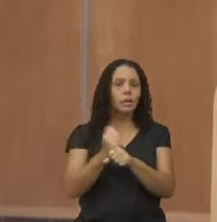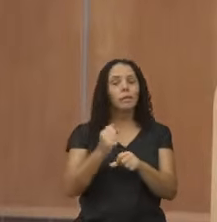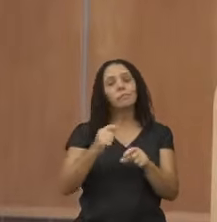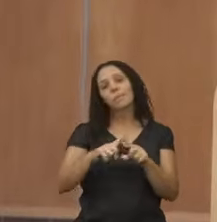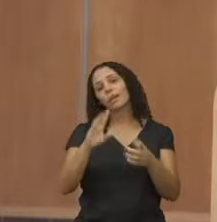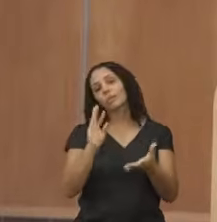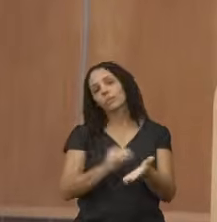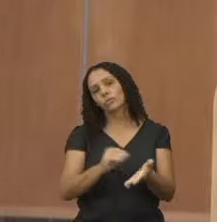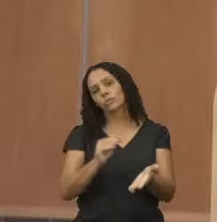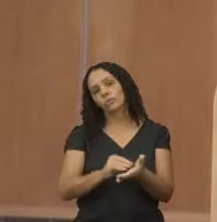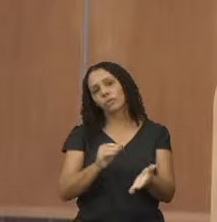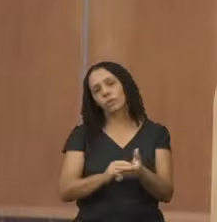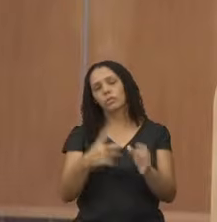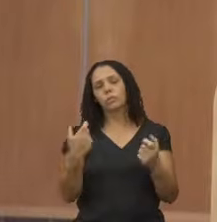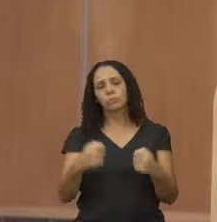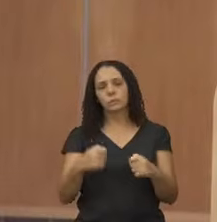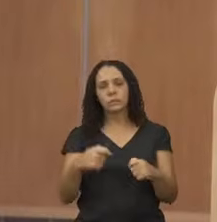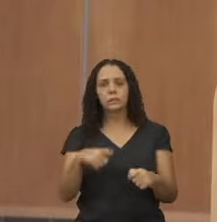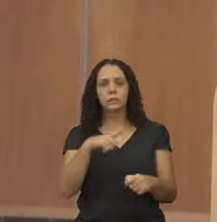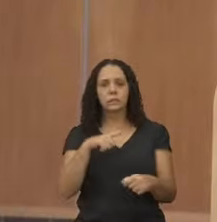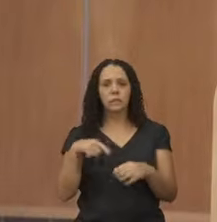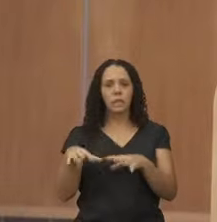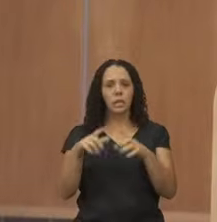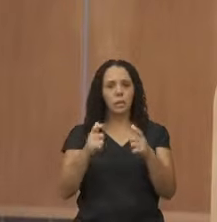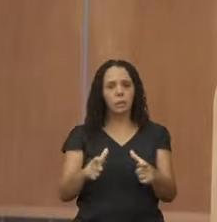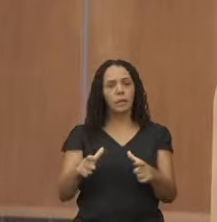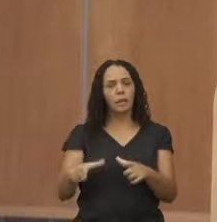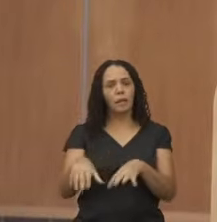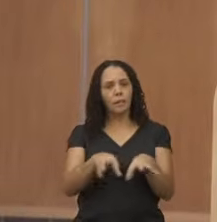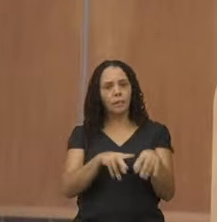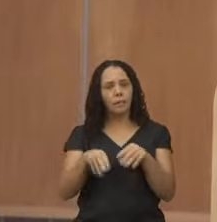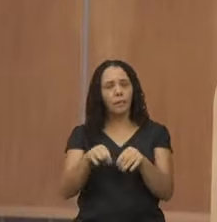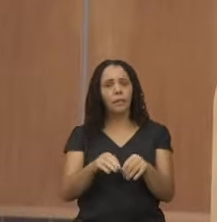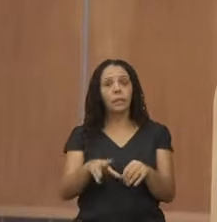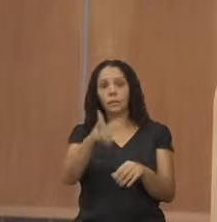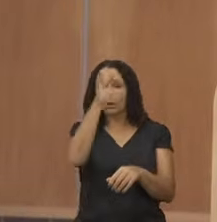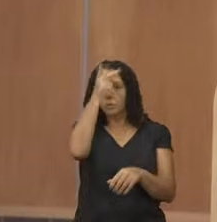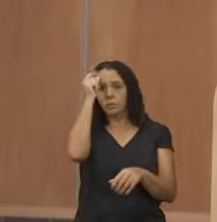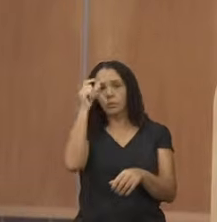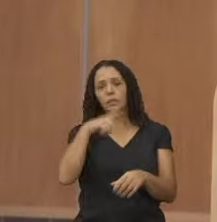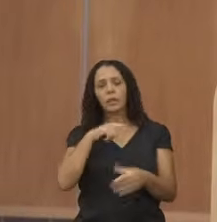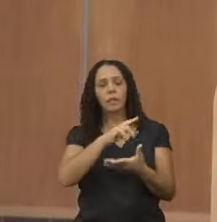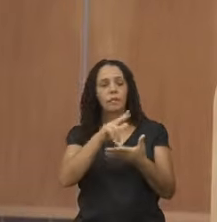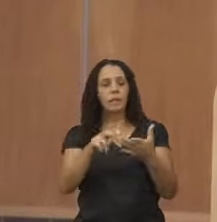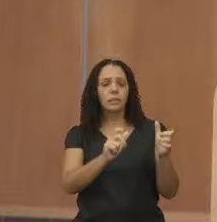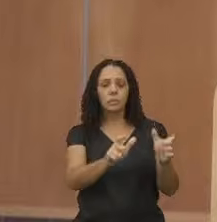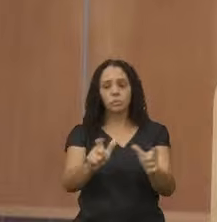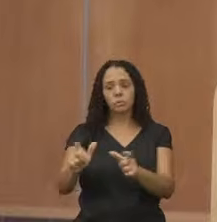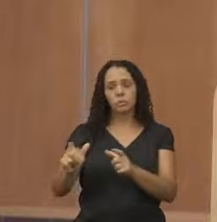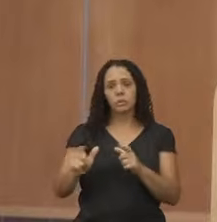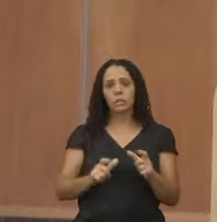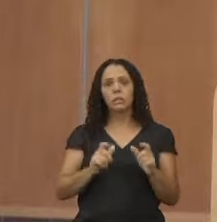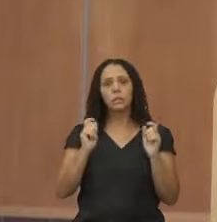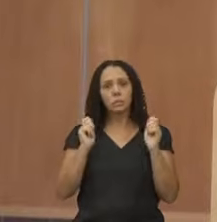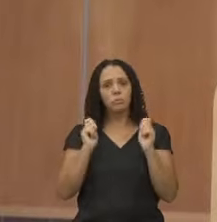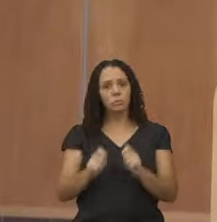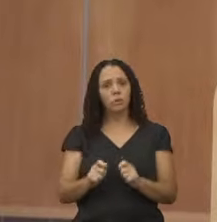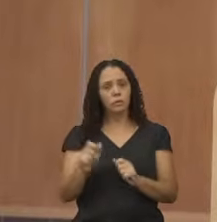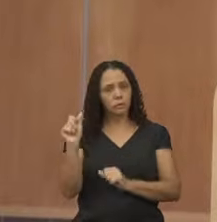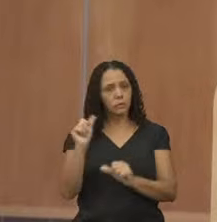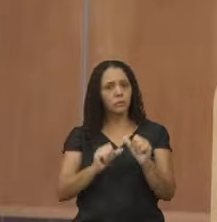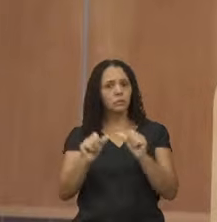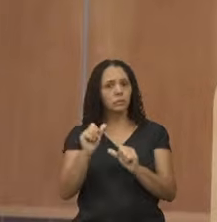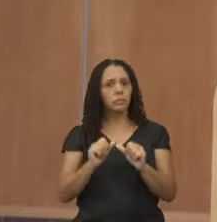tem que fazer esse terreno. Conforme a prefeitura tem várias áreas aí que pode